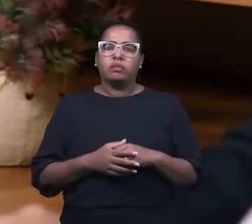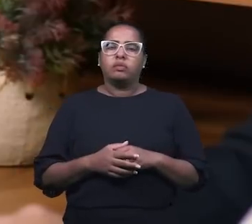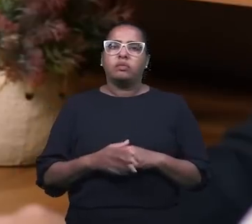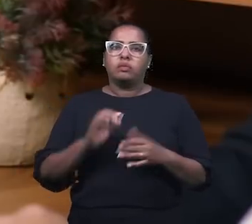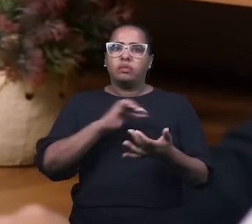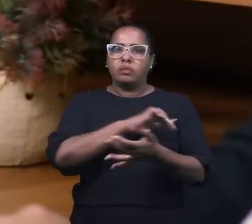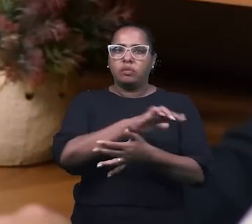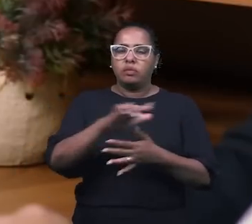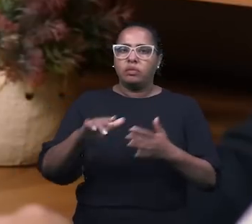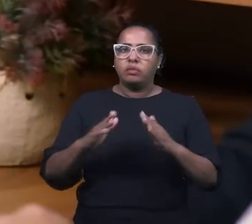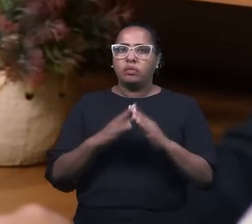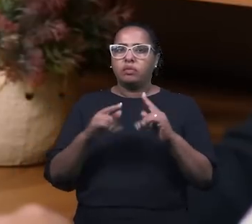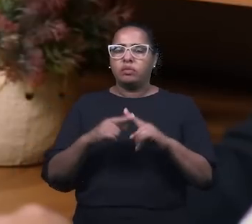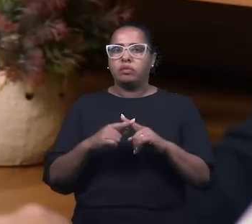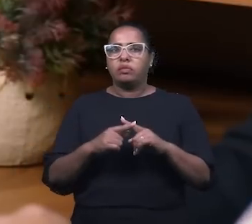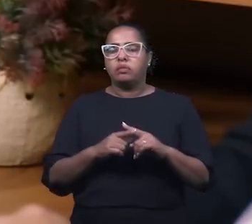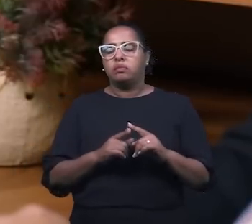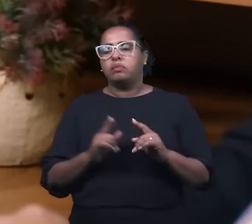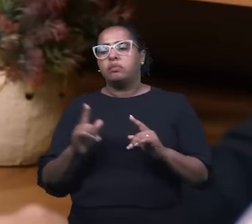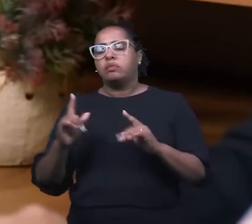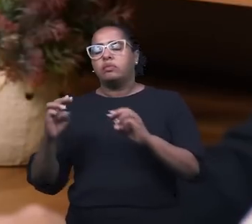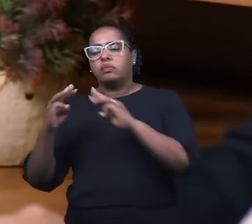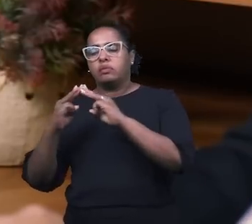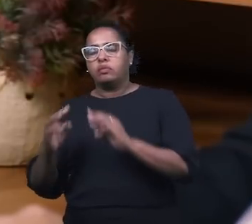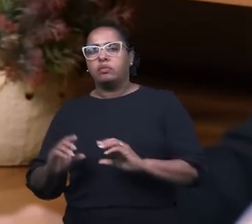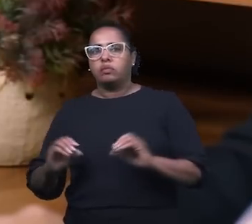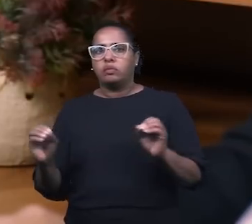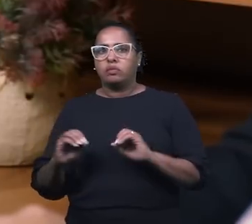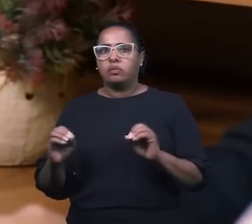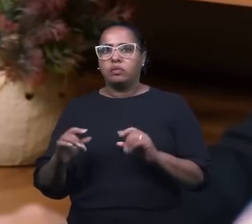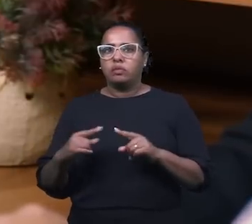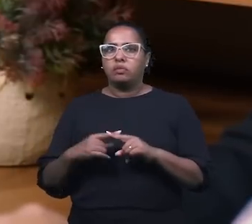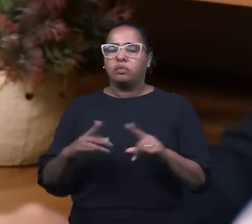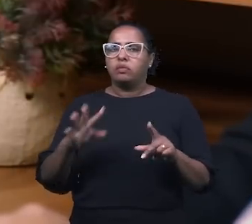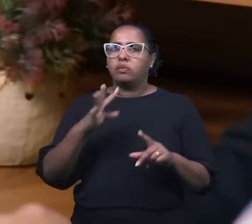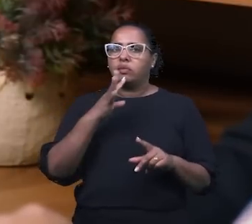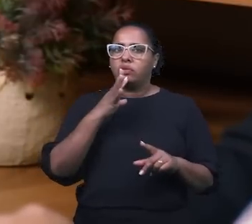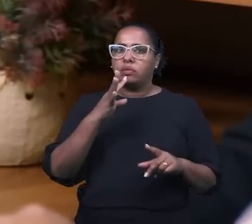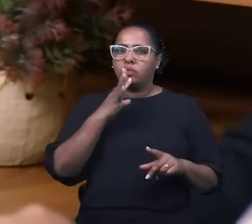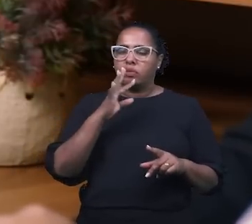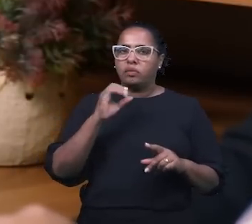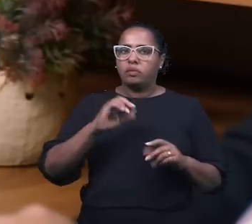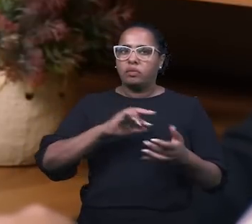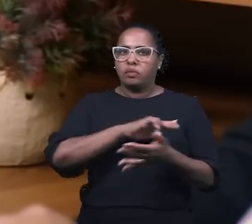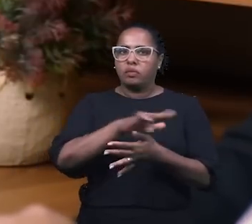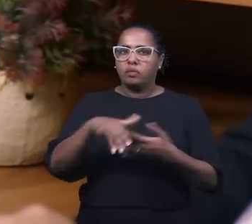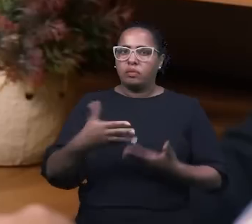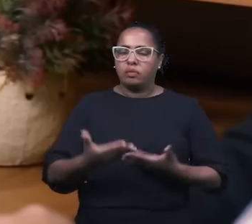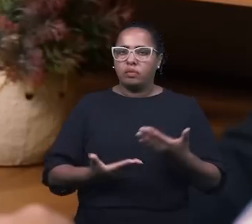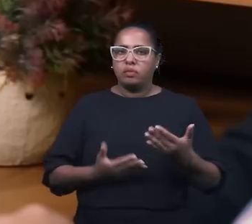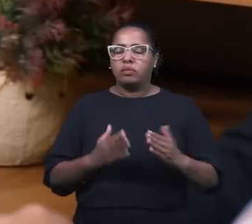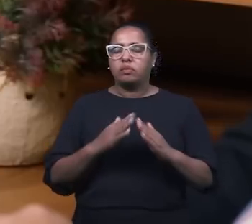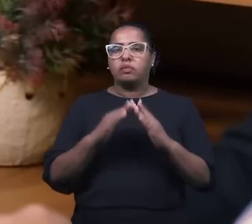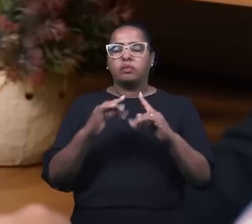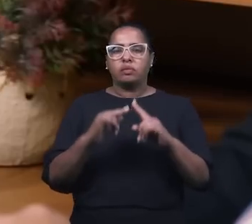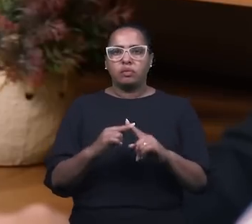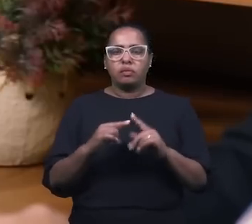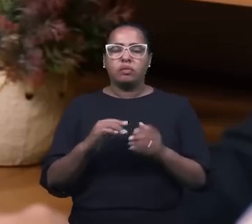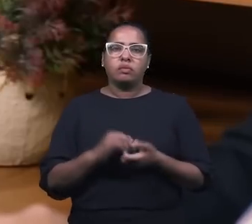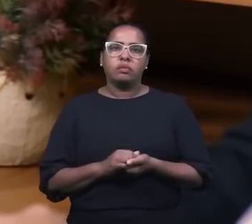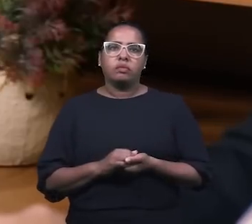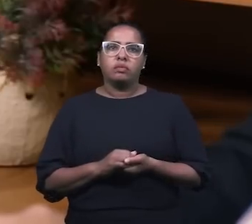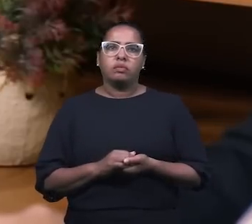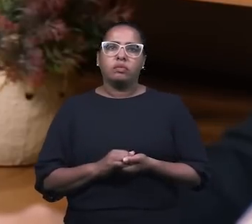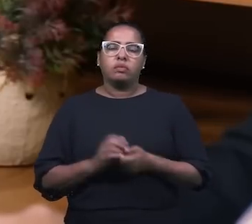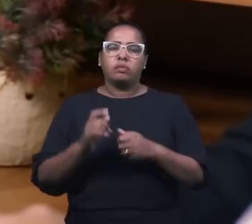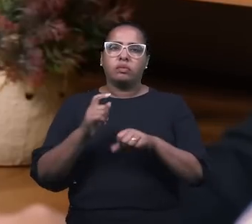em muitas igrejas e não cantava no Manaim. Mas o louvor já era conhecido, inclusive, de muitos membros da igreja.